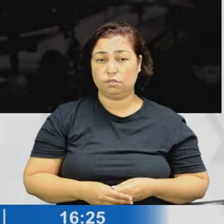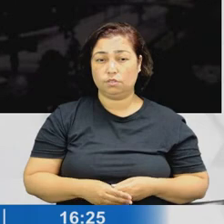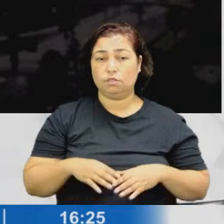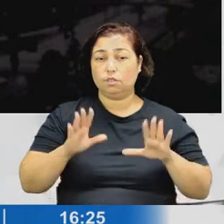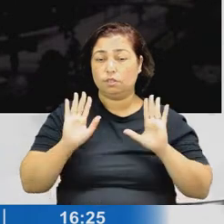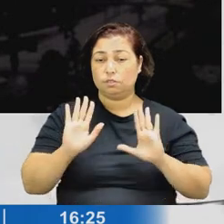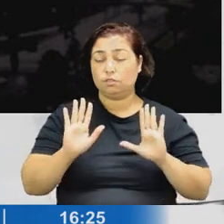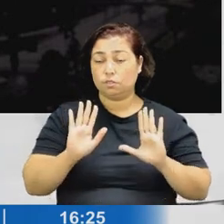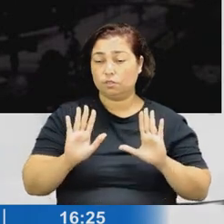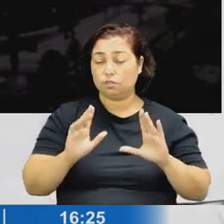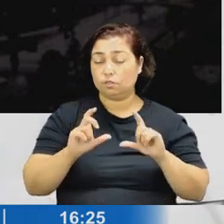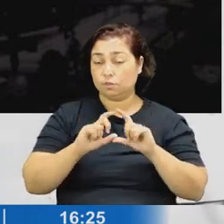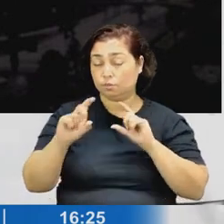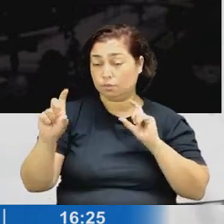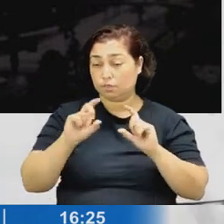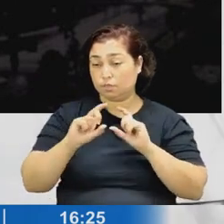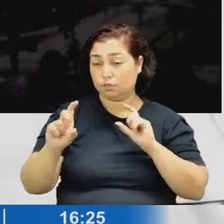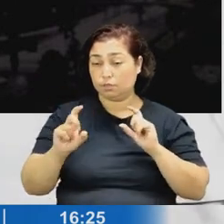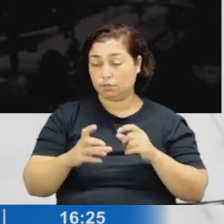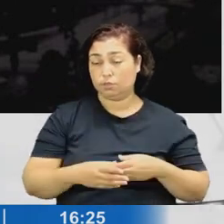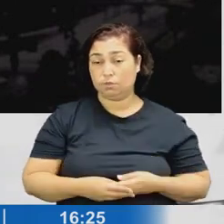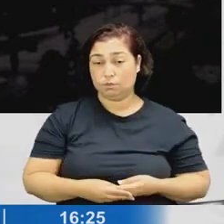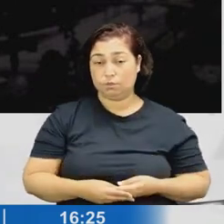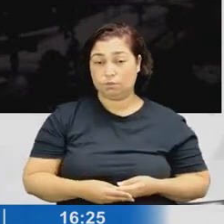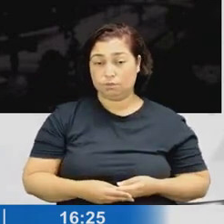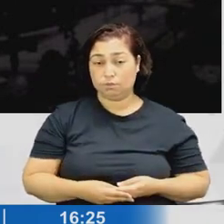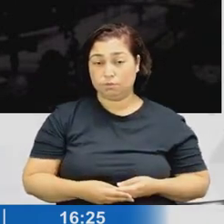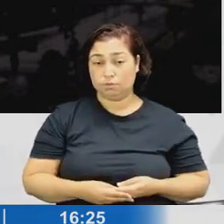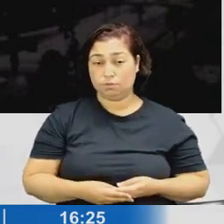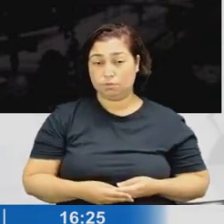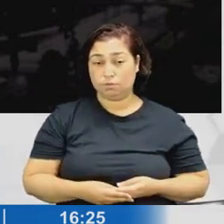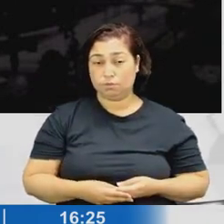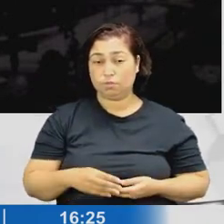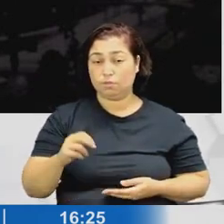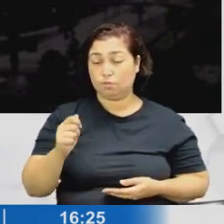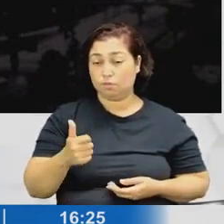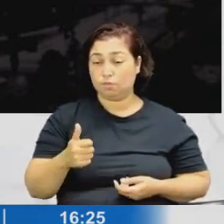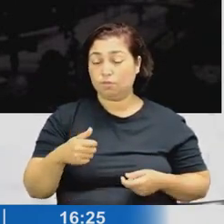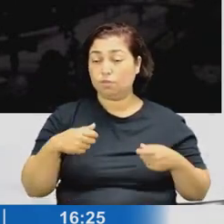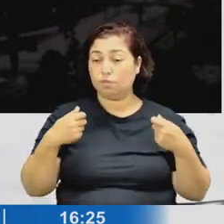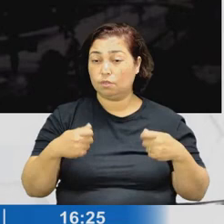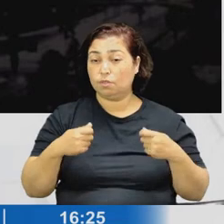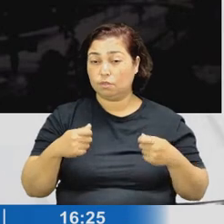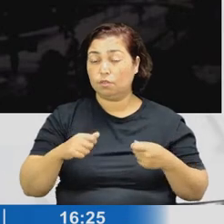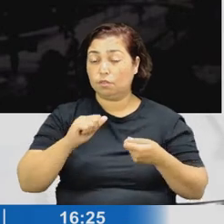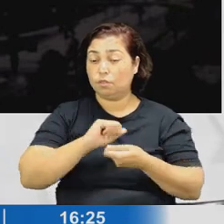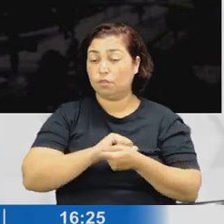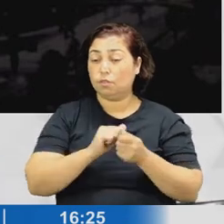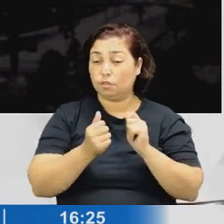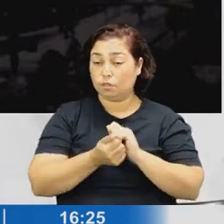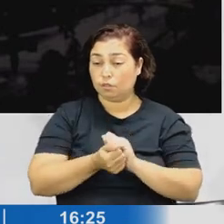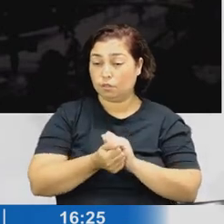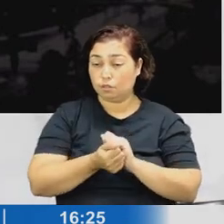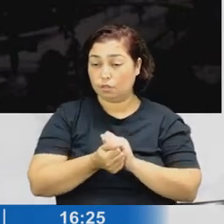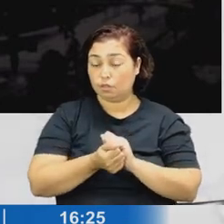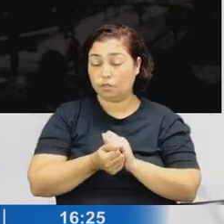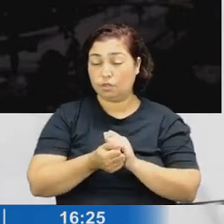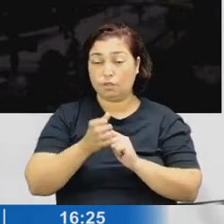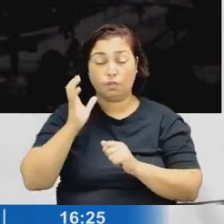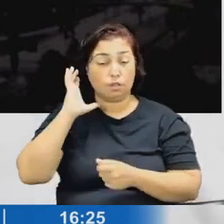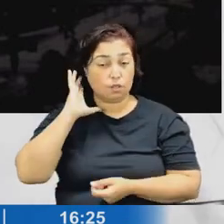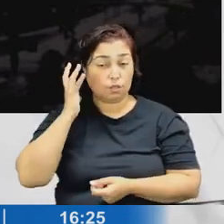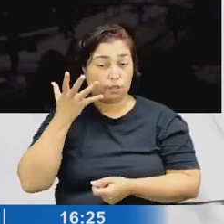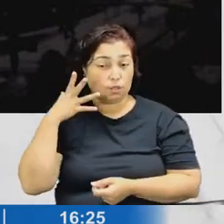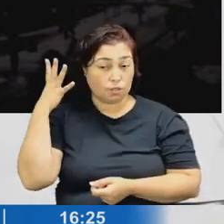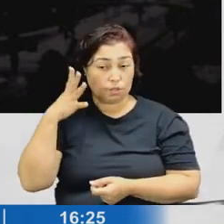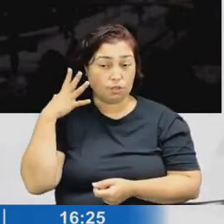manter essa congruência tá só que se você precisar fazer adaptações do discurso isso tem que ser